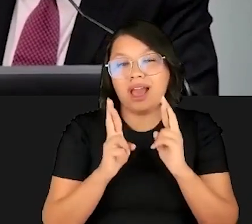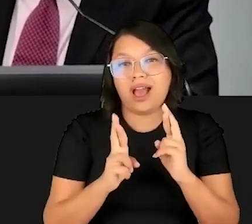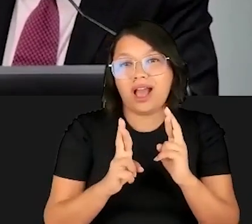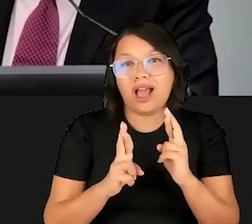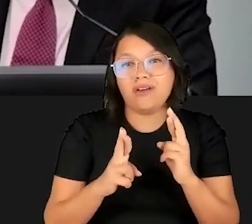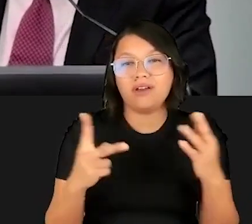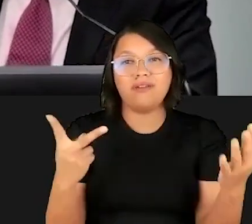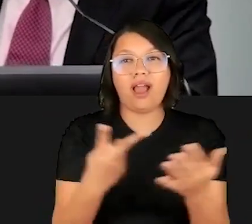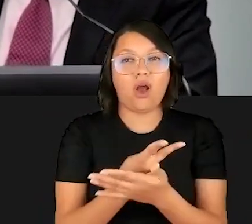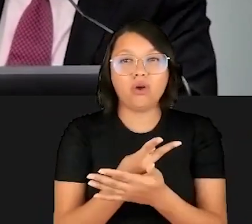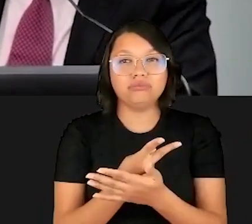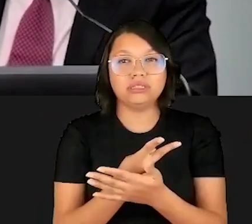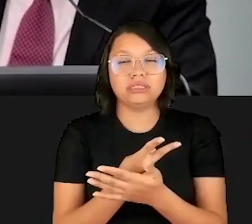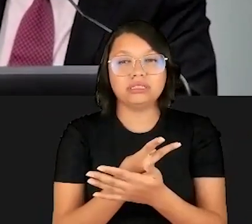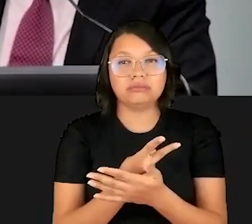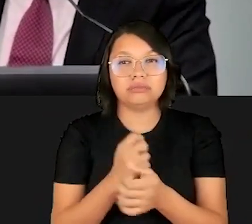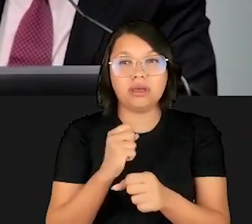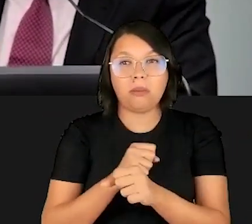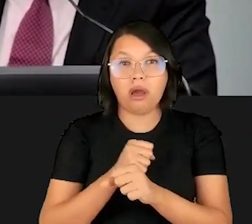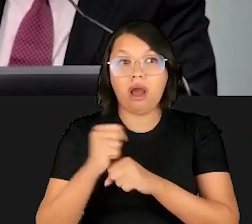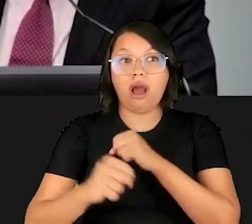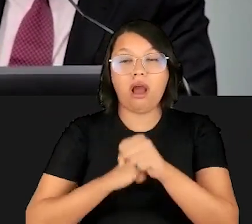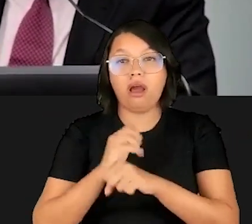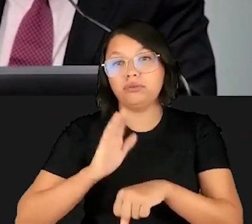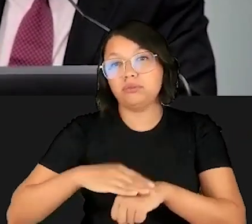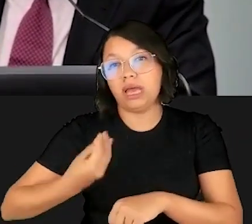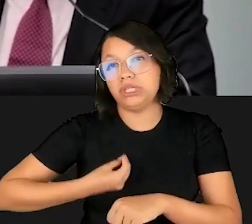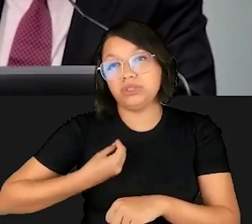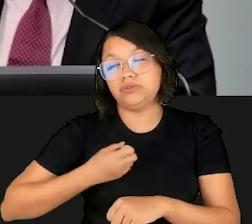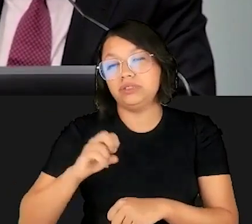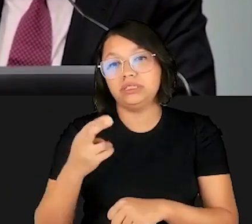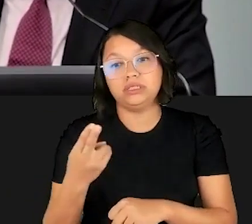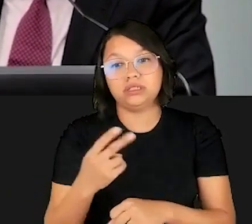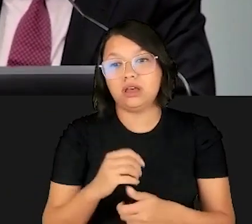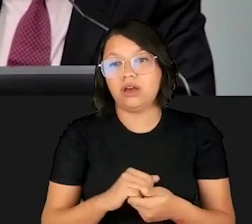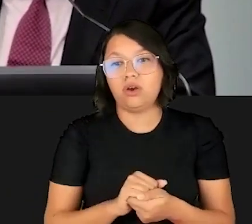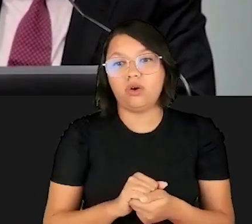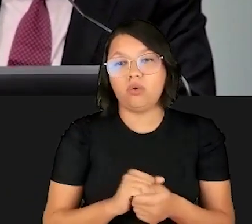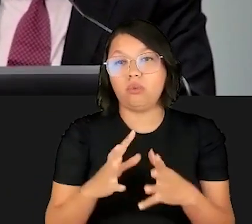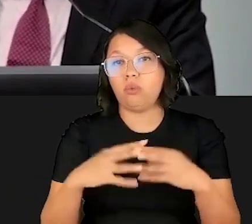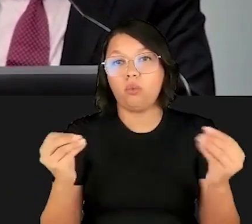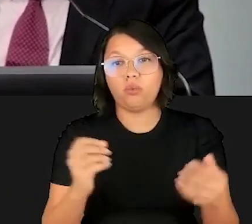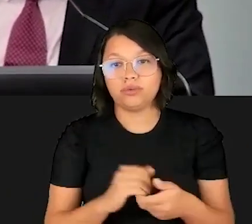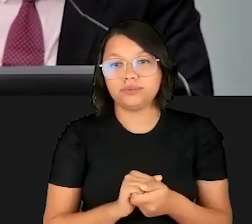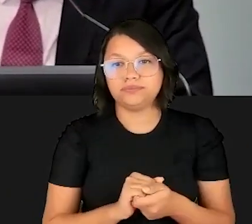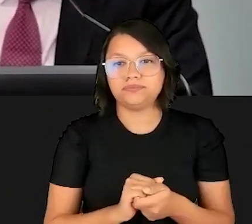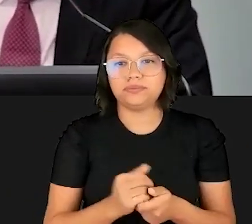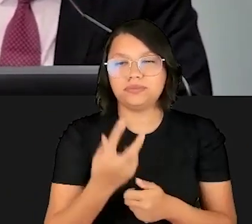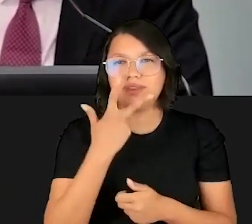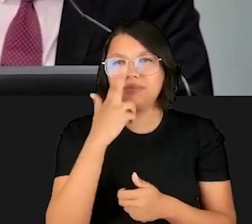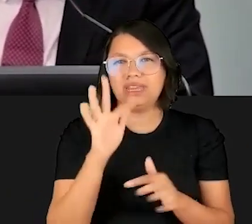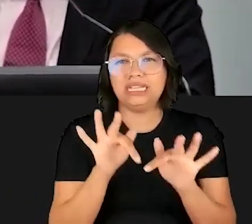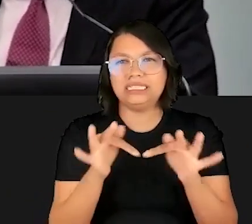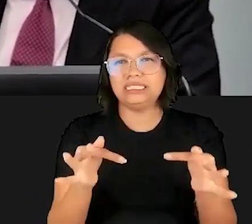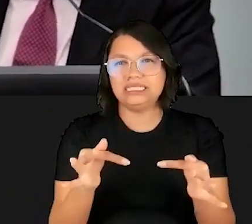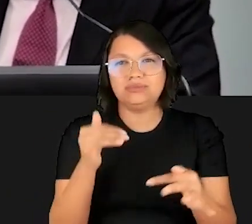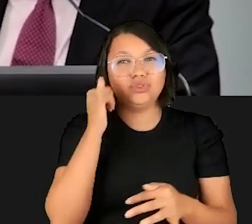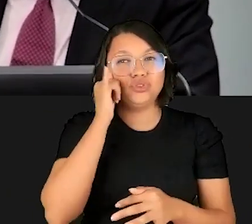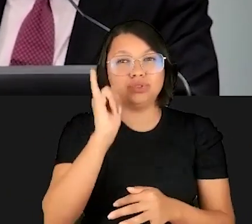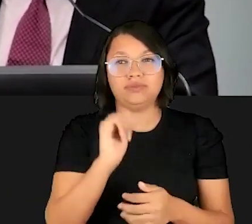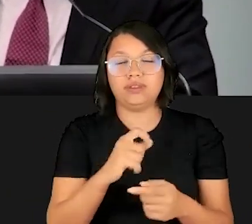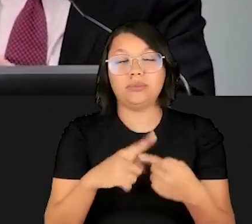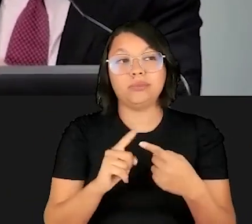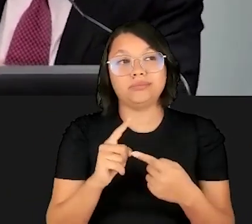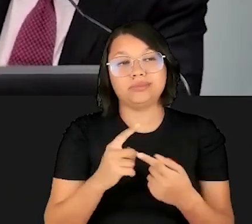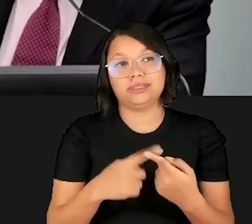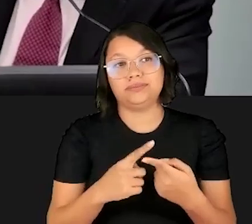da sobrevida. Mas por que acontece a obstinação terapêutica? Parece ser algo simples de se evitar, mas não é, porque